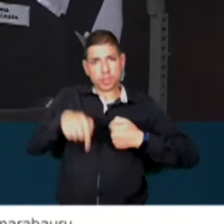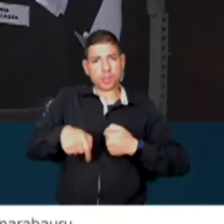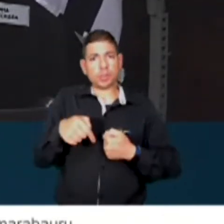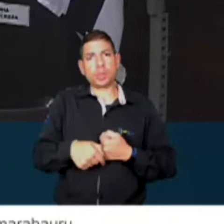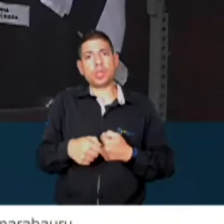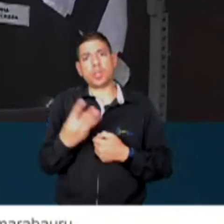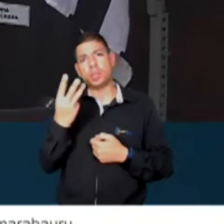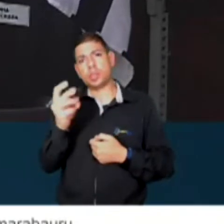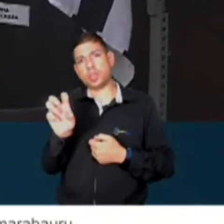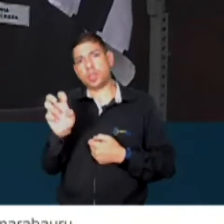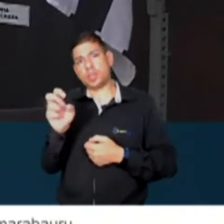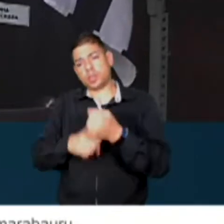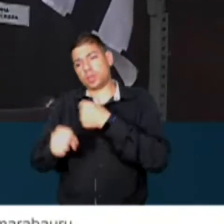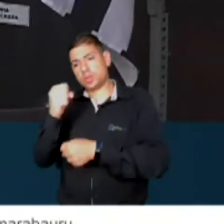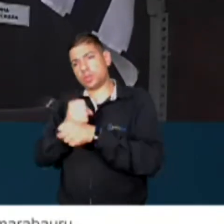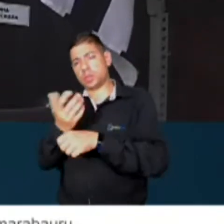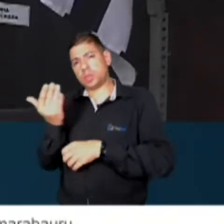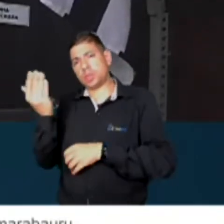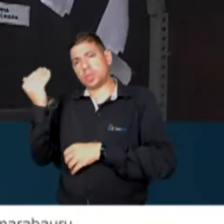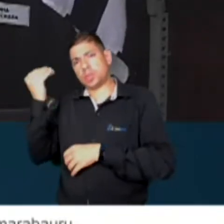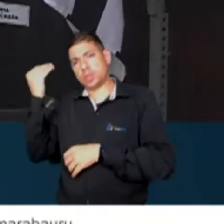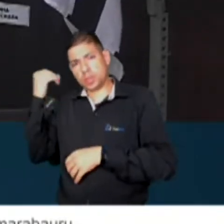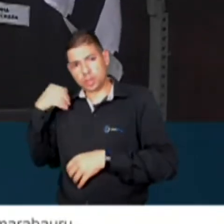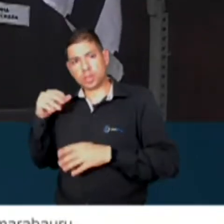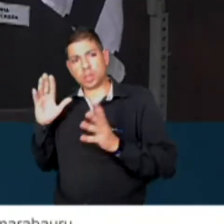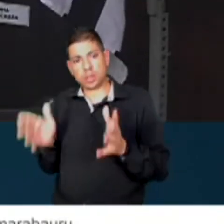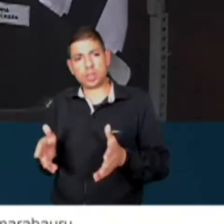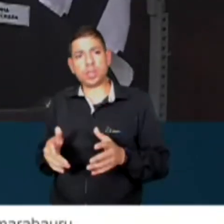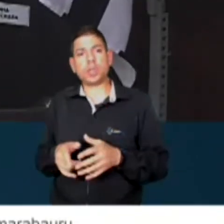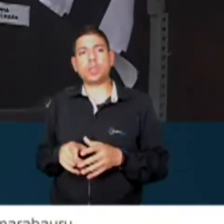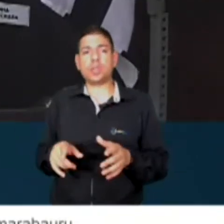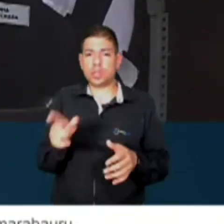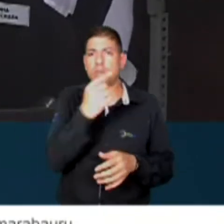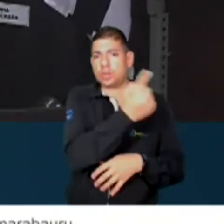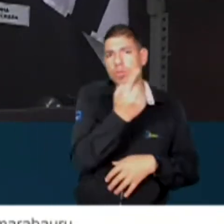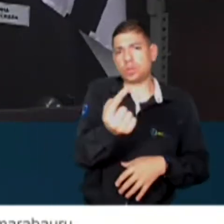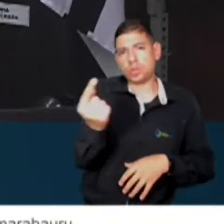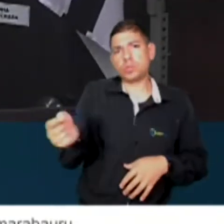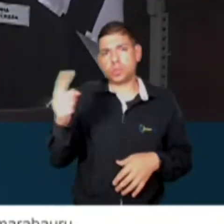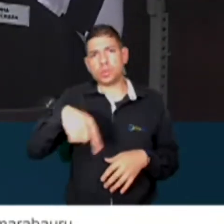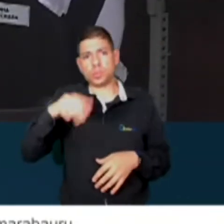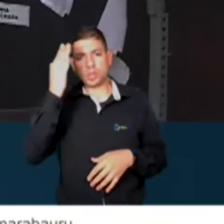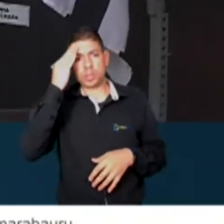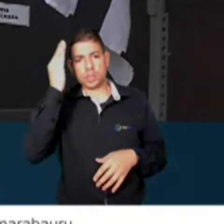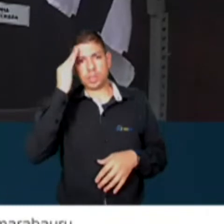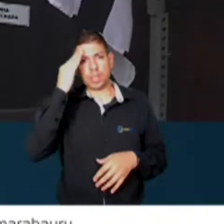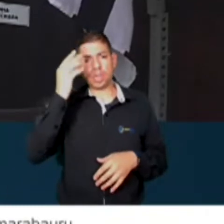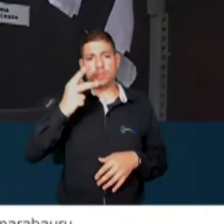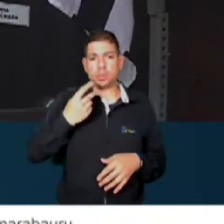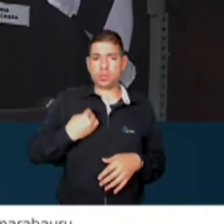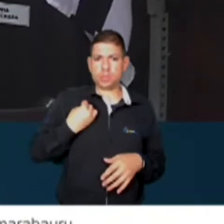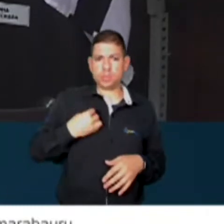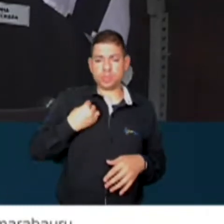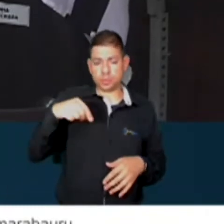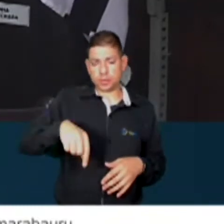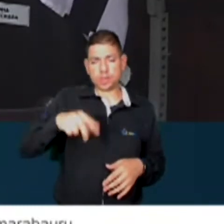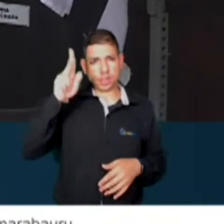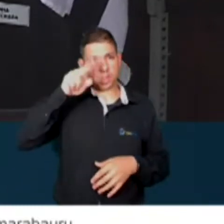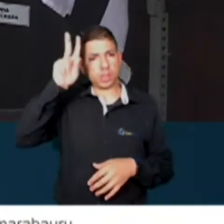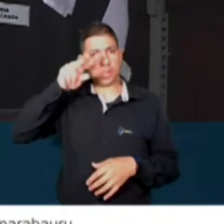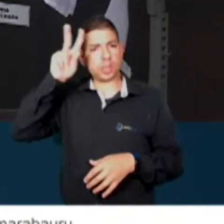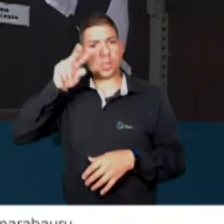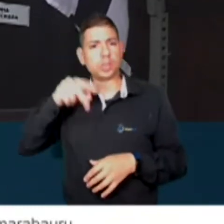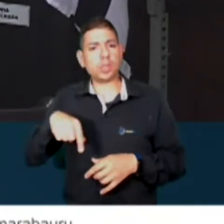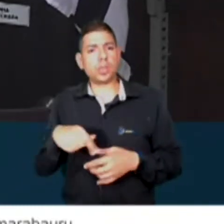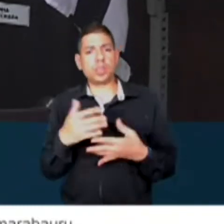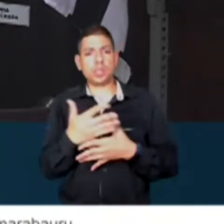anos, como bem todos vocês sabem da minha história. Não sou um filho